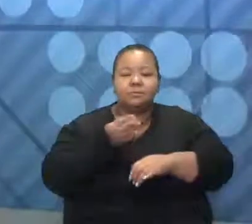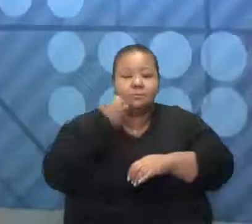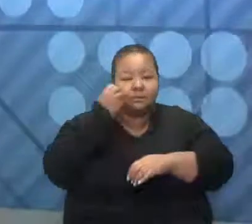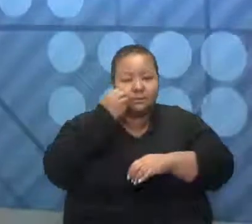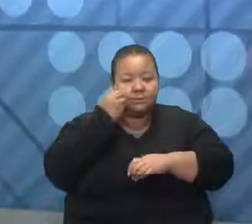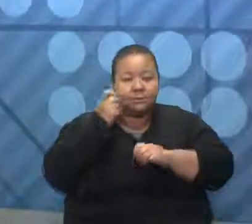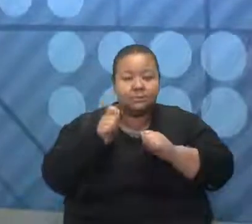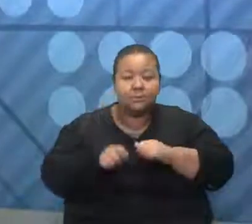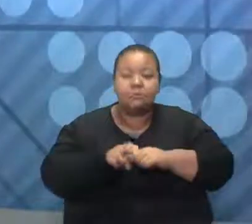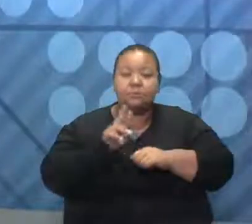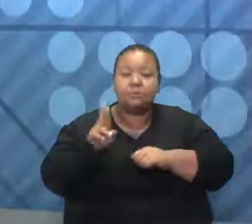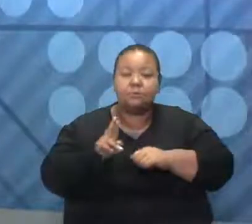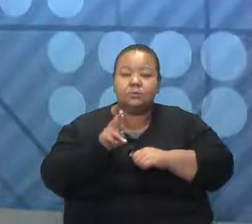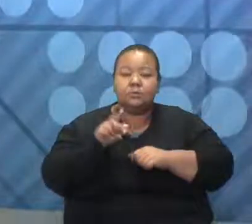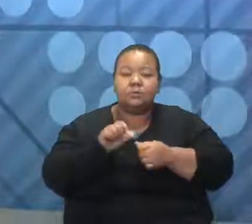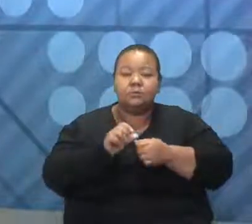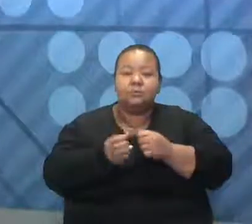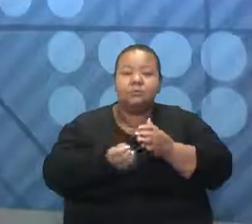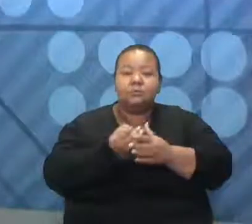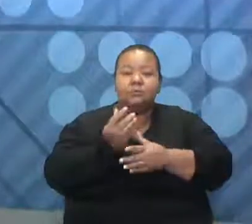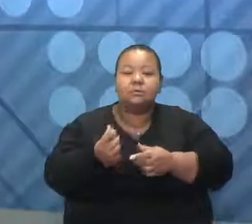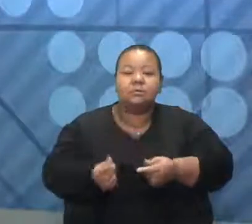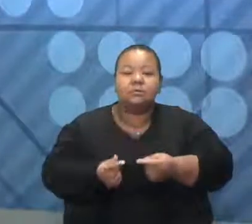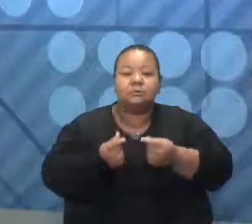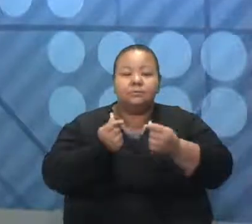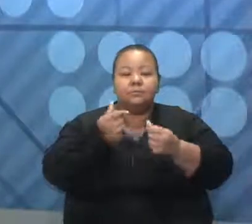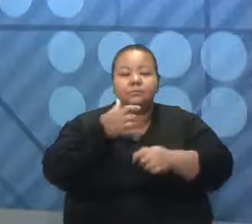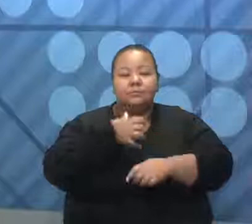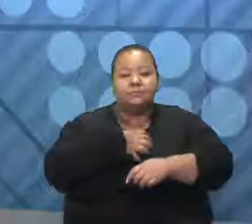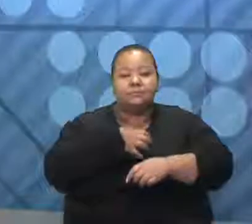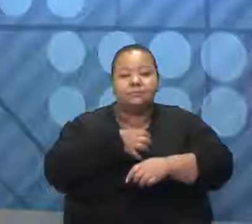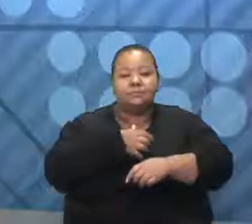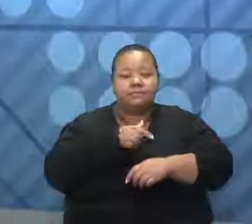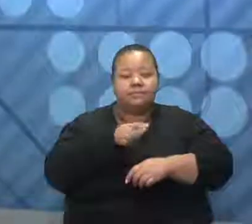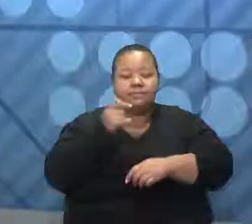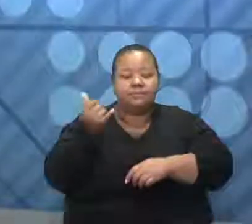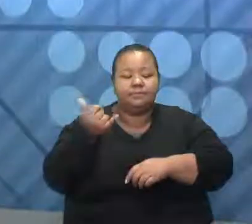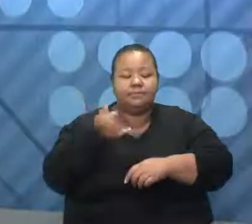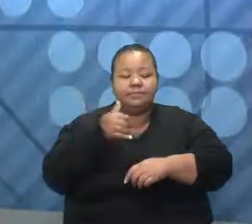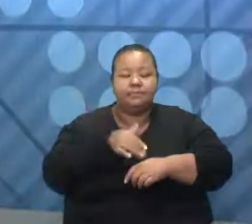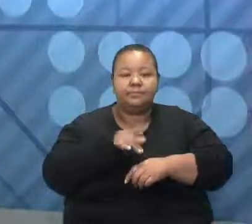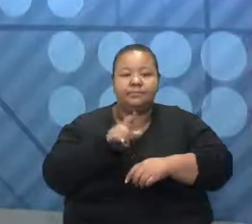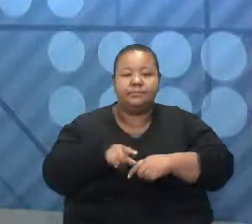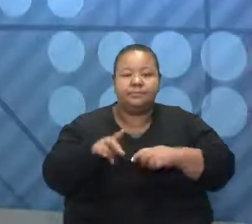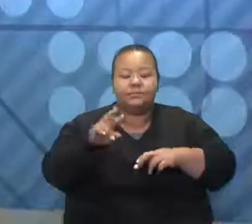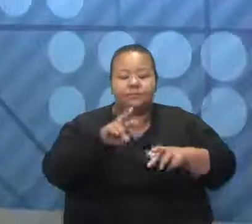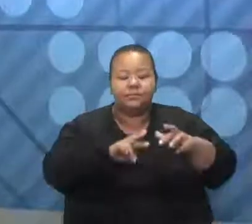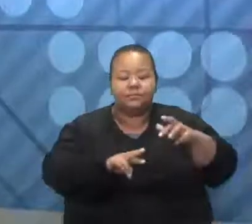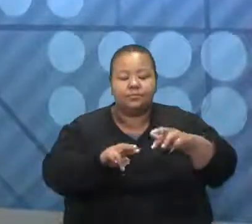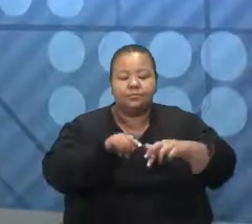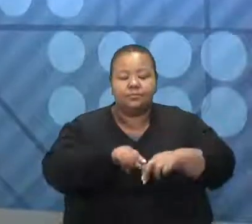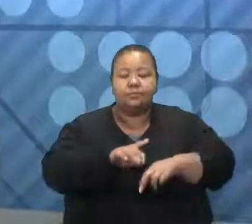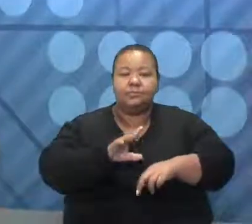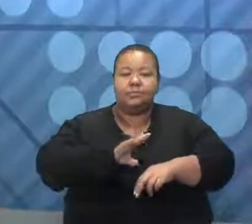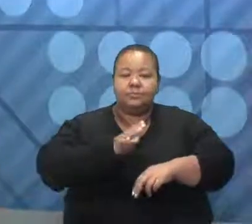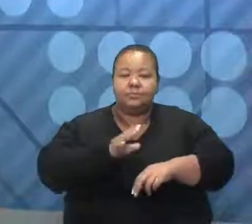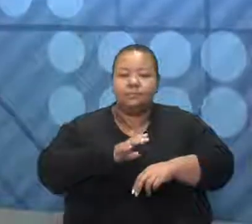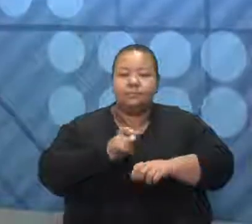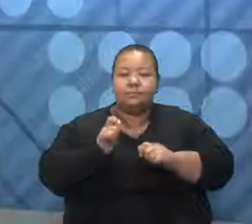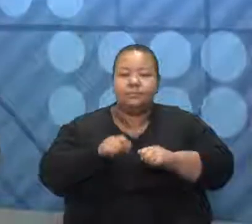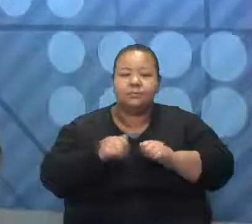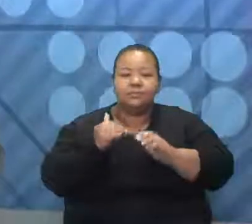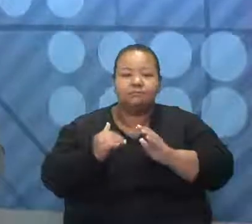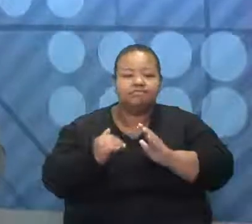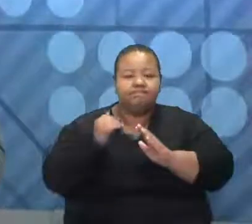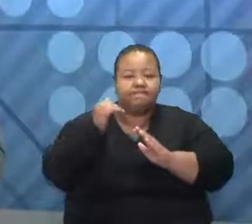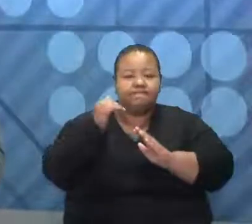pode ser utilizado para gerar riquezas. Bahia, do Polo de Eunápolis, fala assim, ó, através da avaliação de desempenho, pode subir um pouquinho